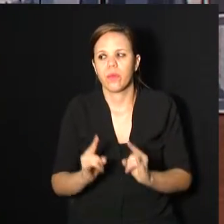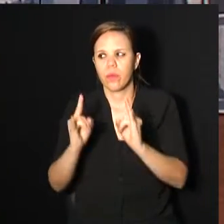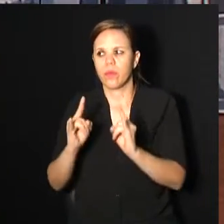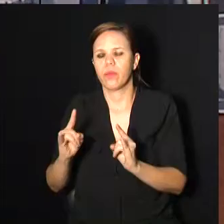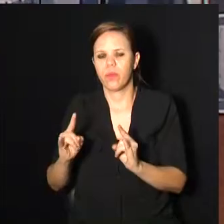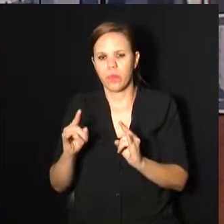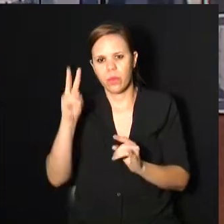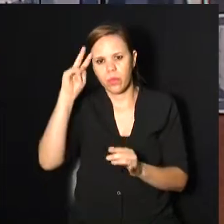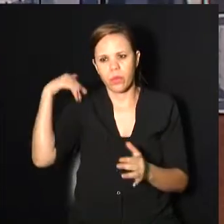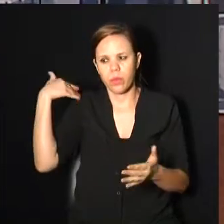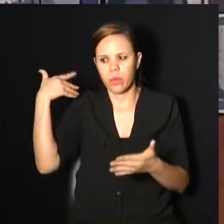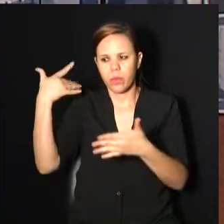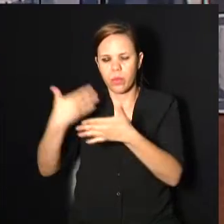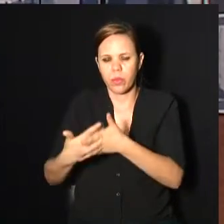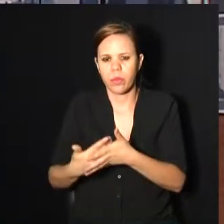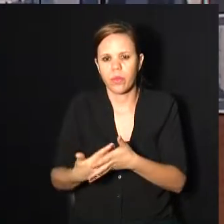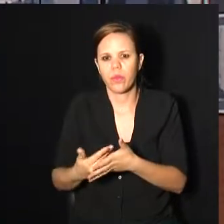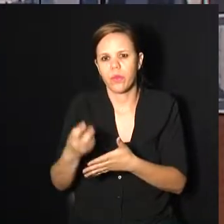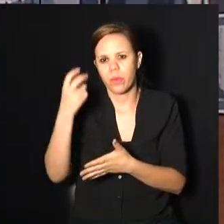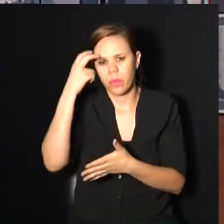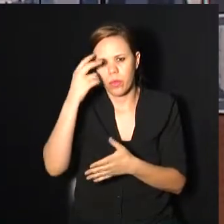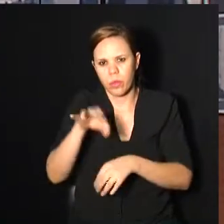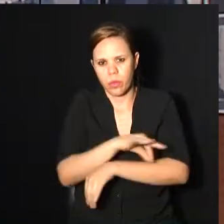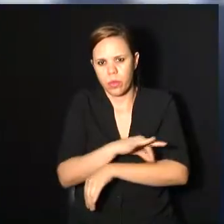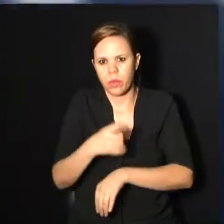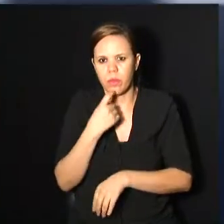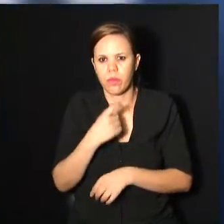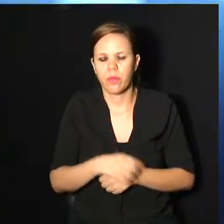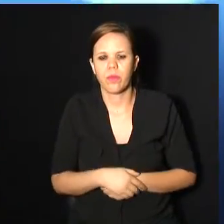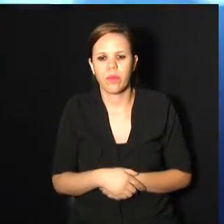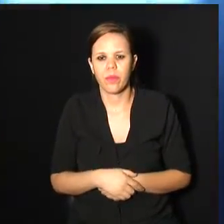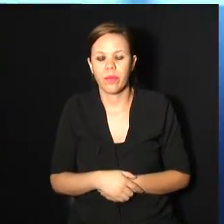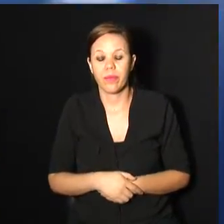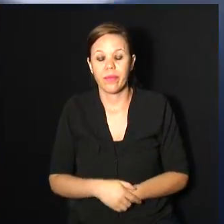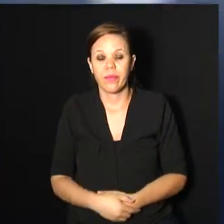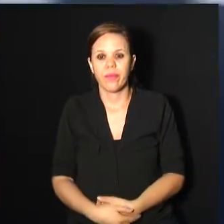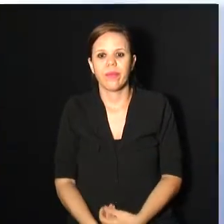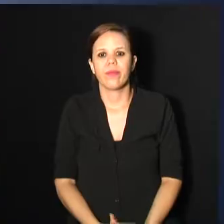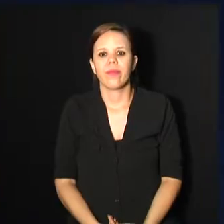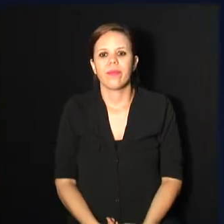valor cultural e arquitetônico aqui em Campinas.